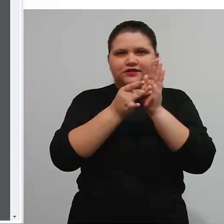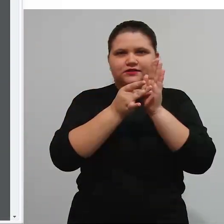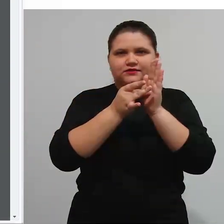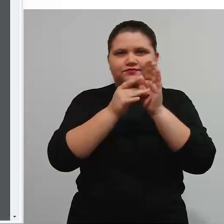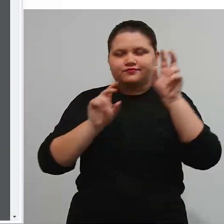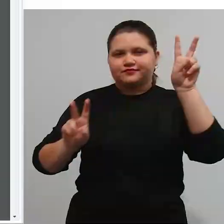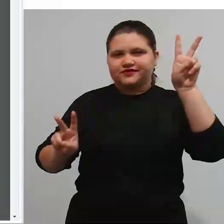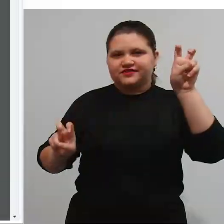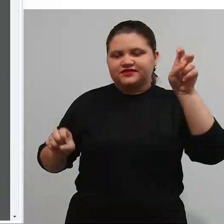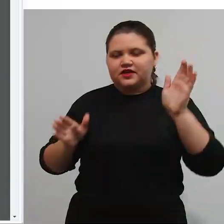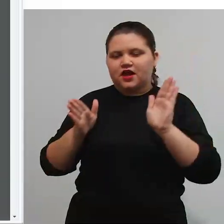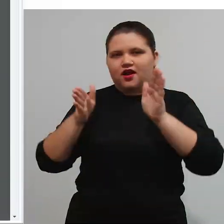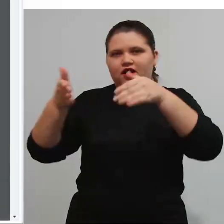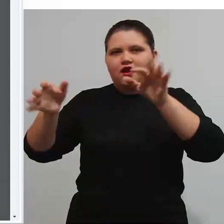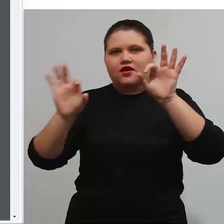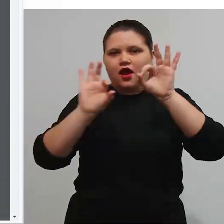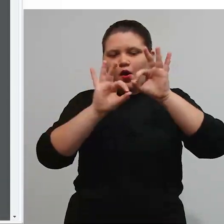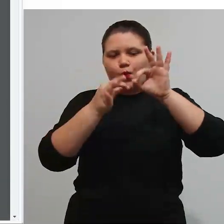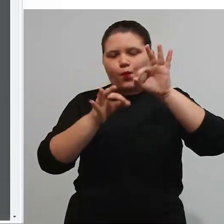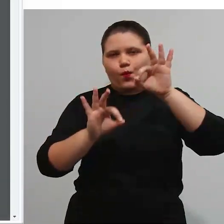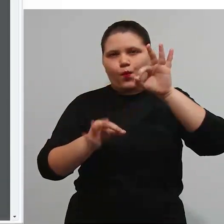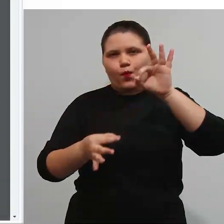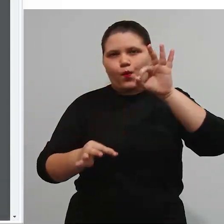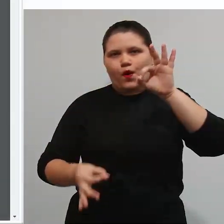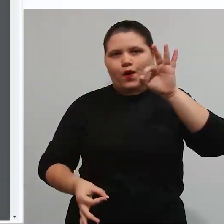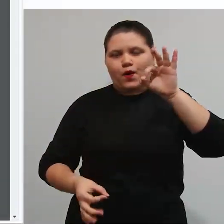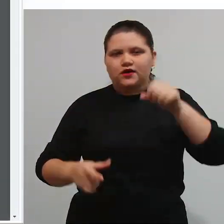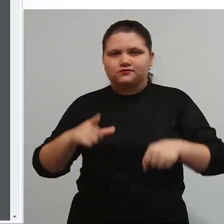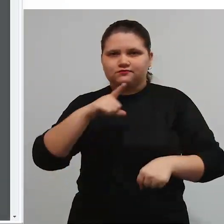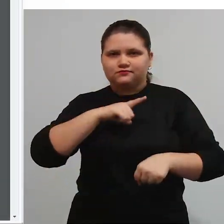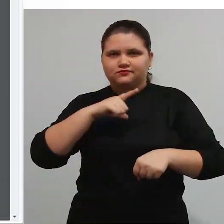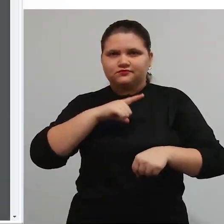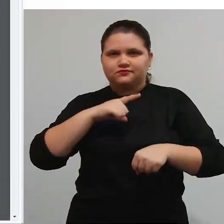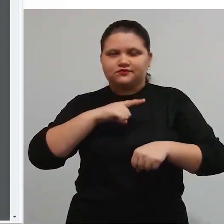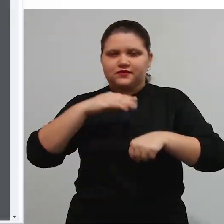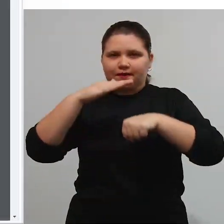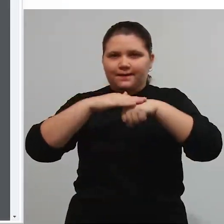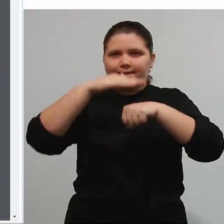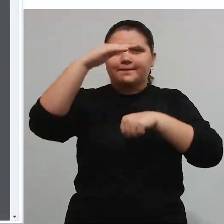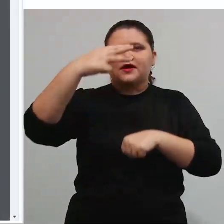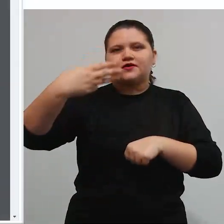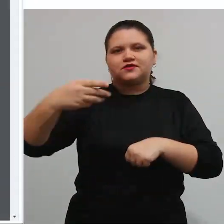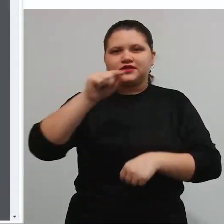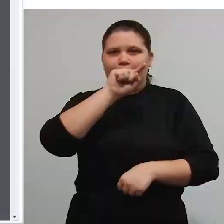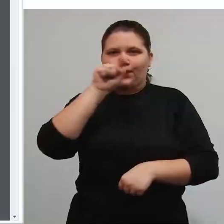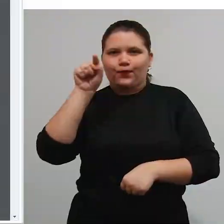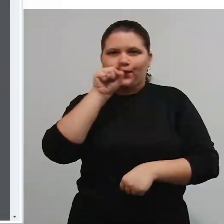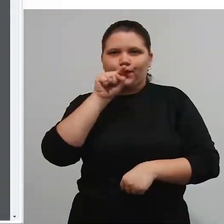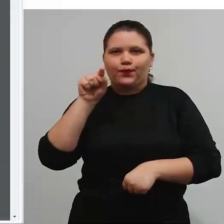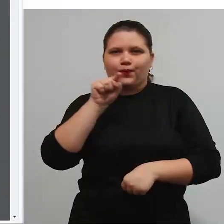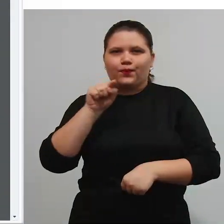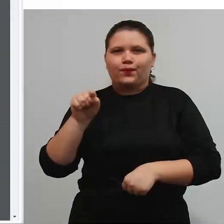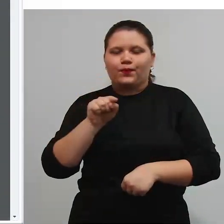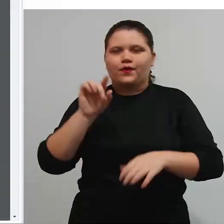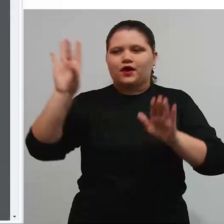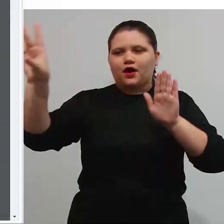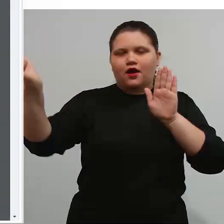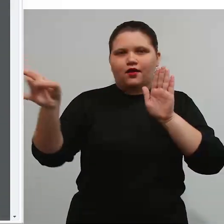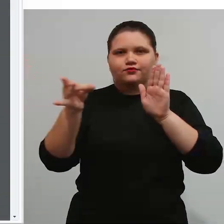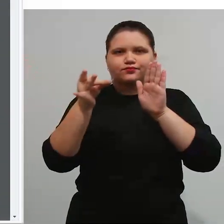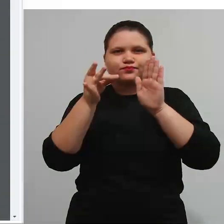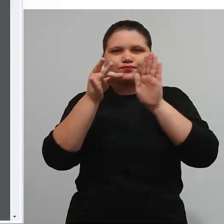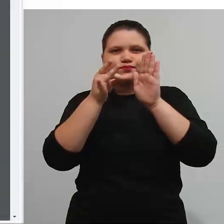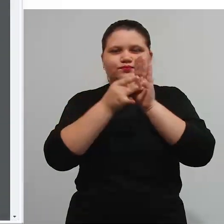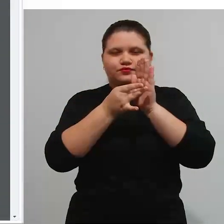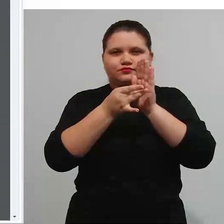longa indica que eu tenho mais de 3 linhas. Eu seleciono o texto, tá? Aí o meu